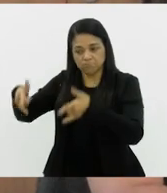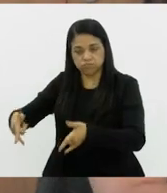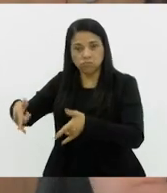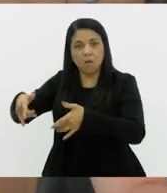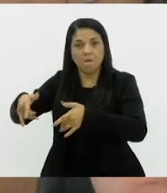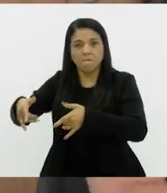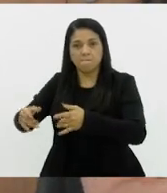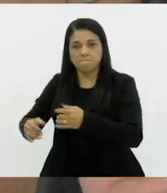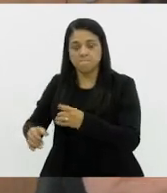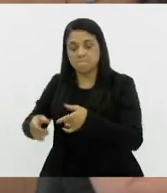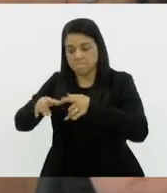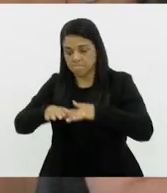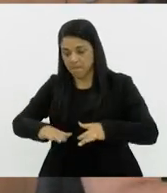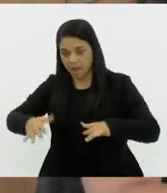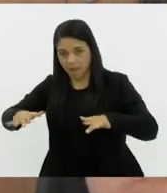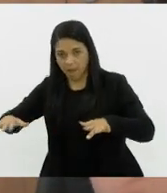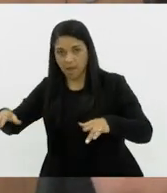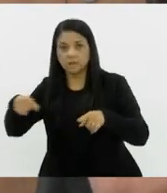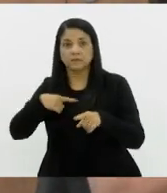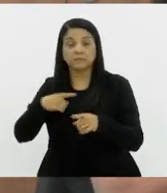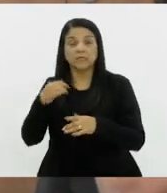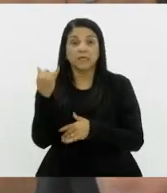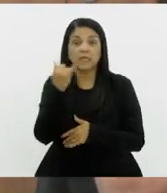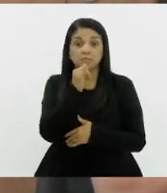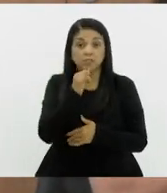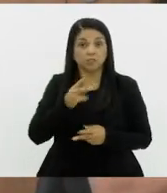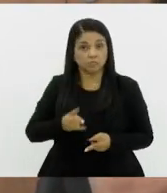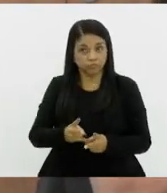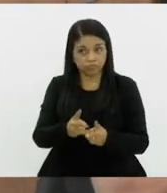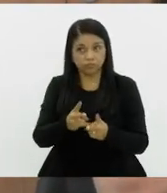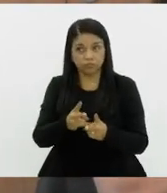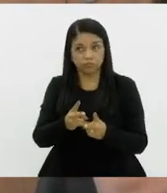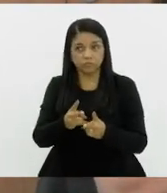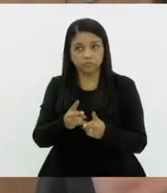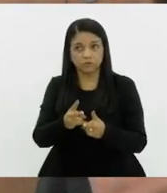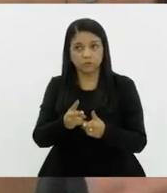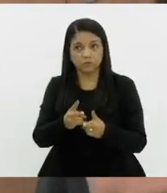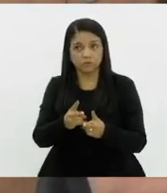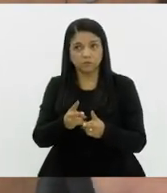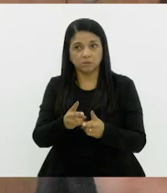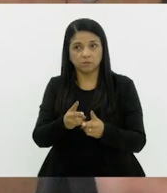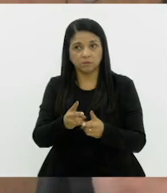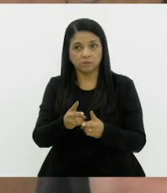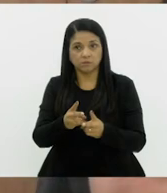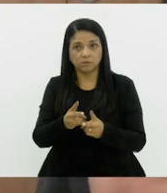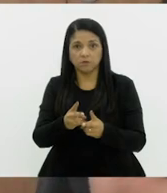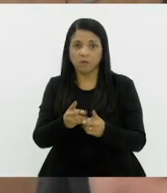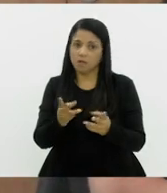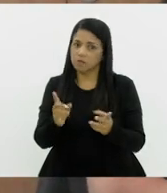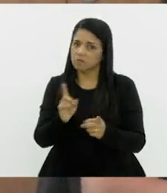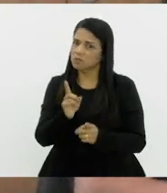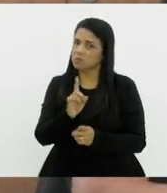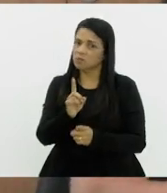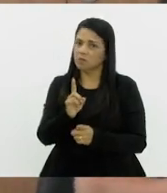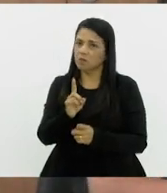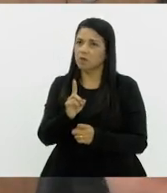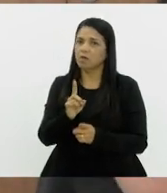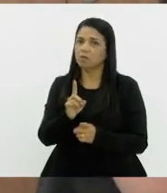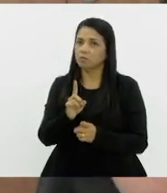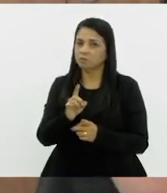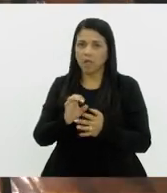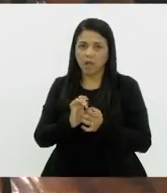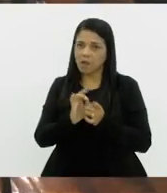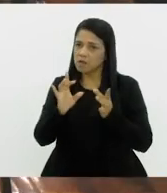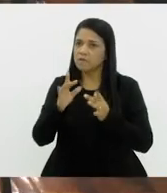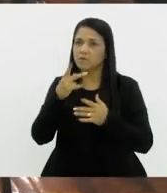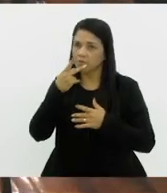temos energia contínua por aqui... Não, amigo. Tem que deixar todo mundo falar. Não pode ser assim, não. Tem que